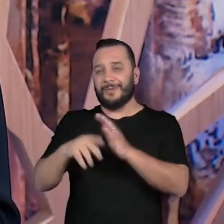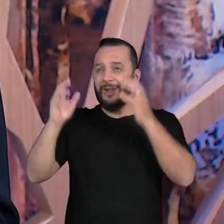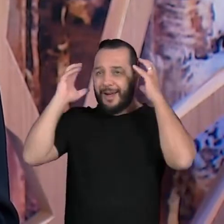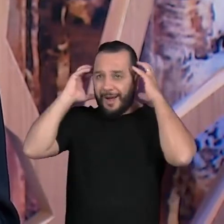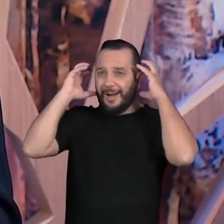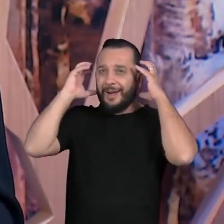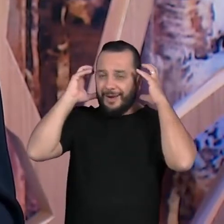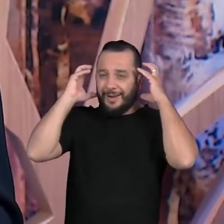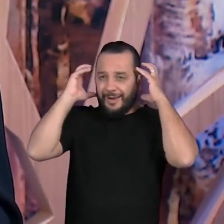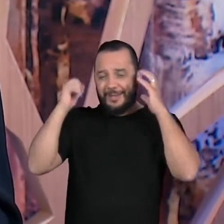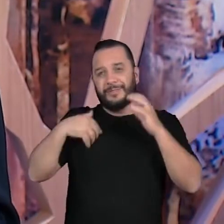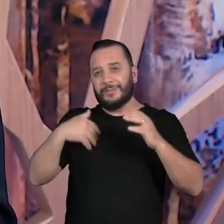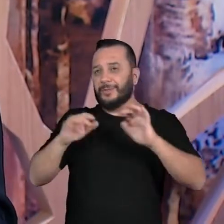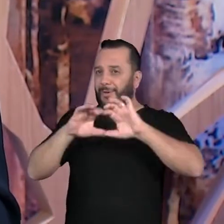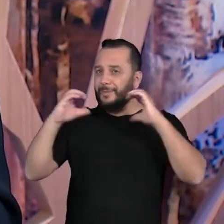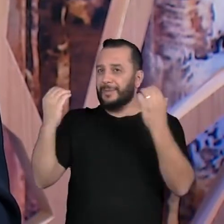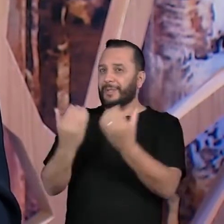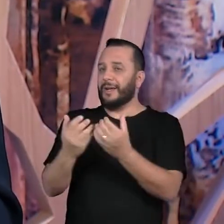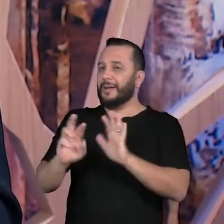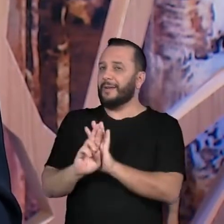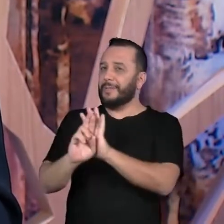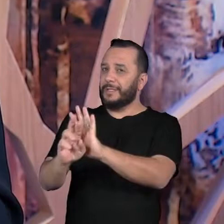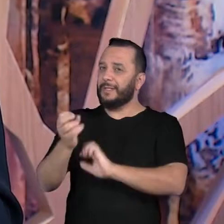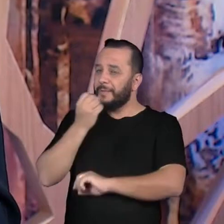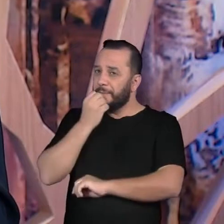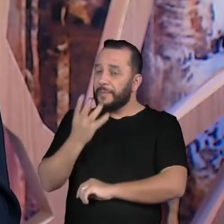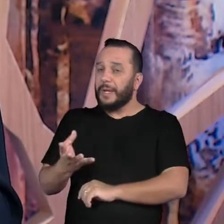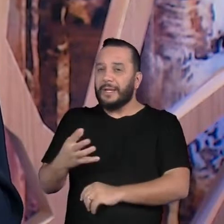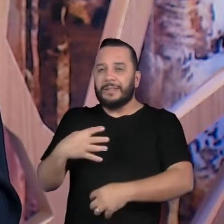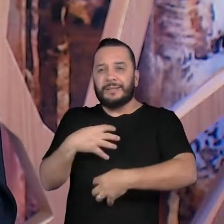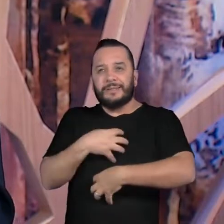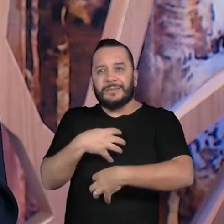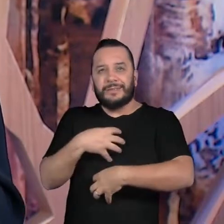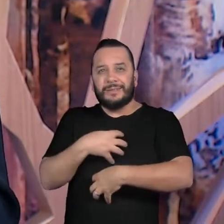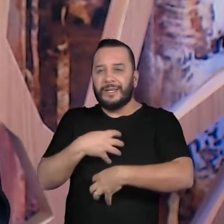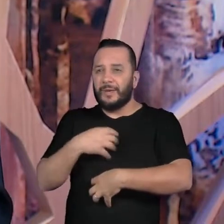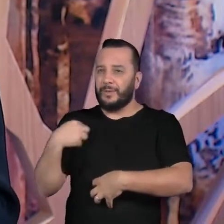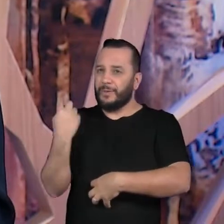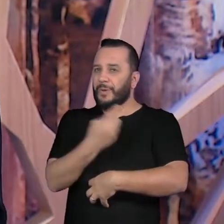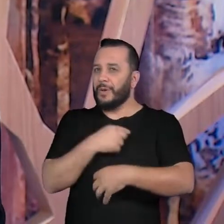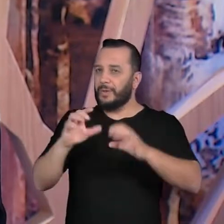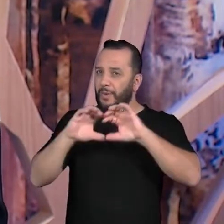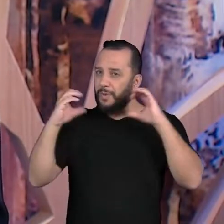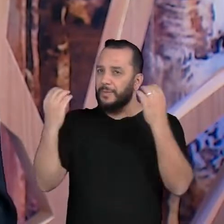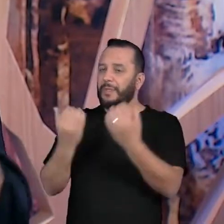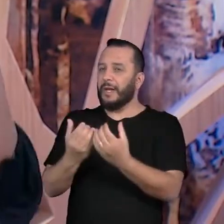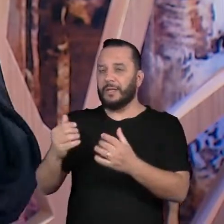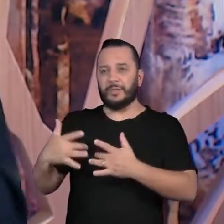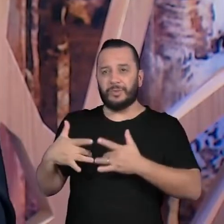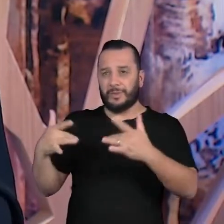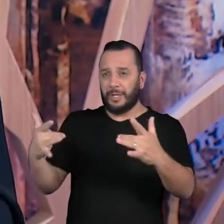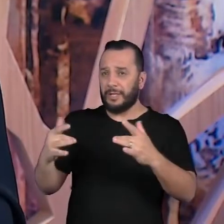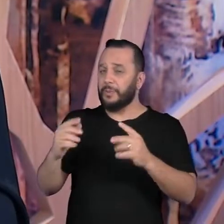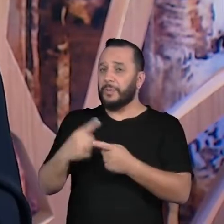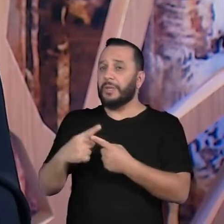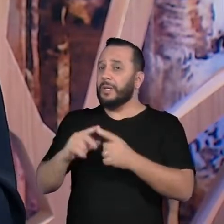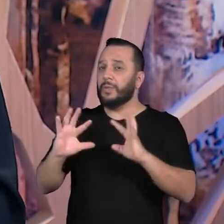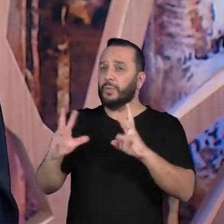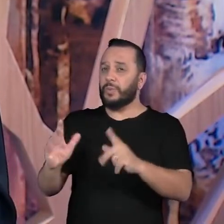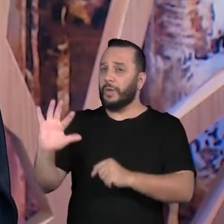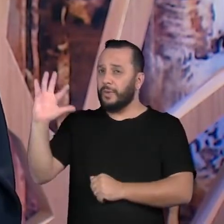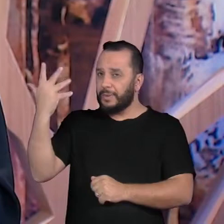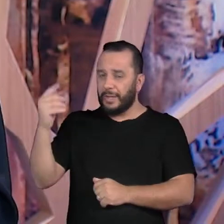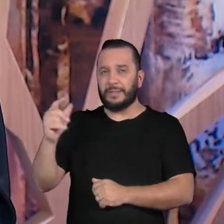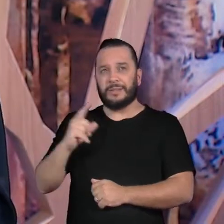rádio comunitária, ela representa bem essa sensação que a gente tem na comunidade de solidariedade, porque tudo acontece ali. É